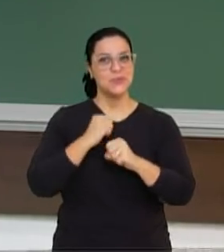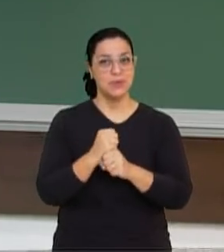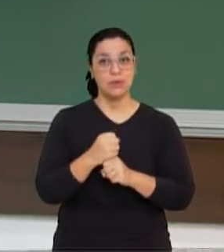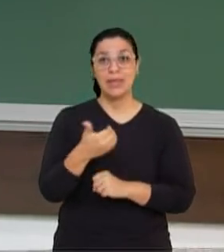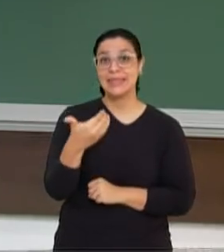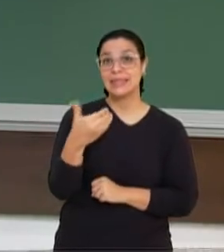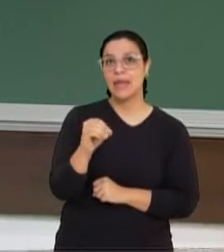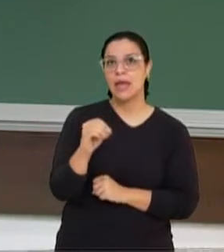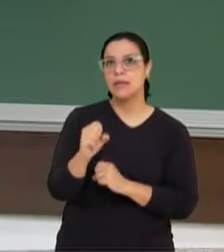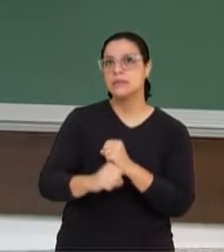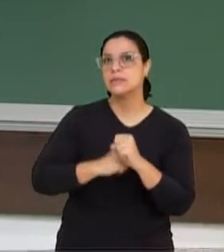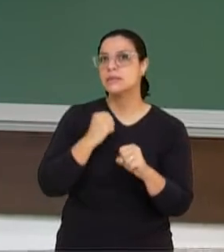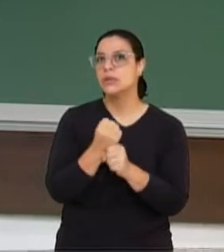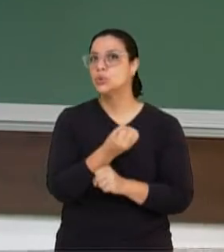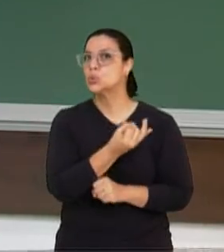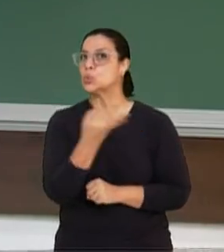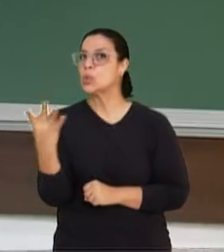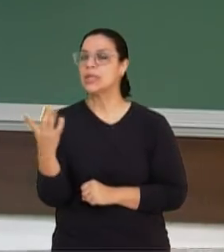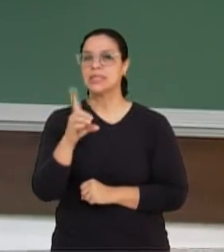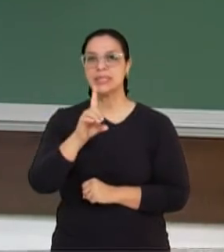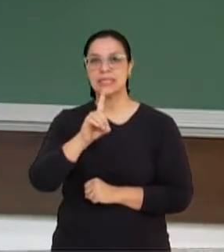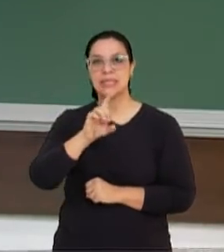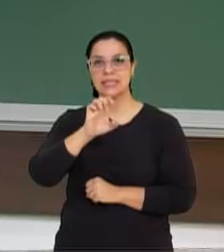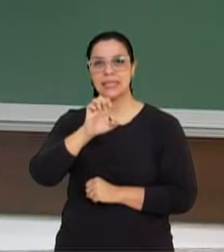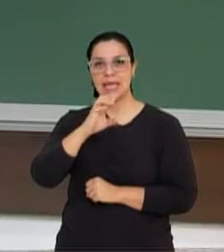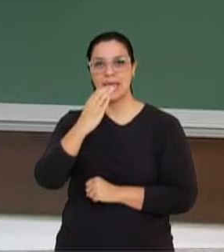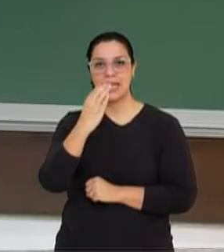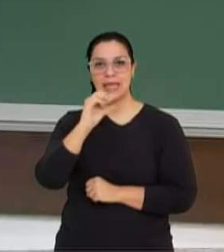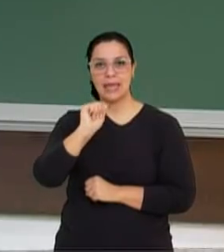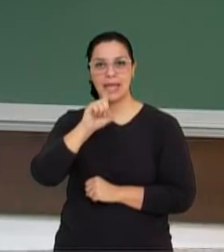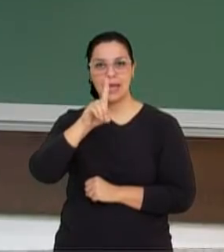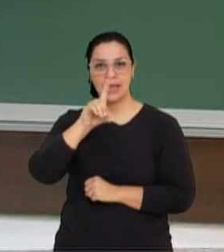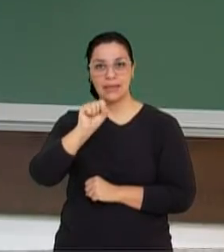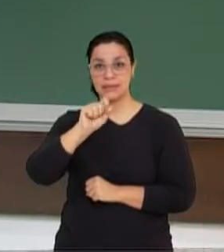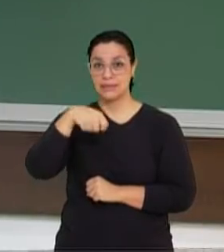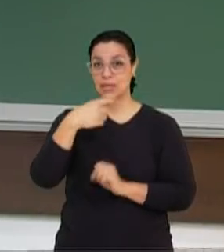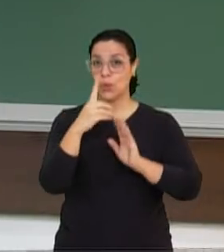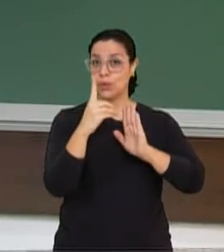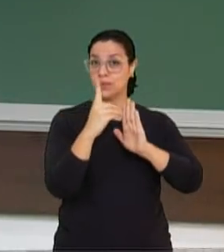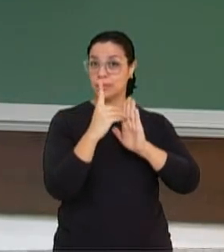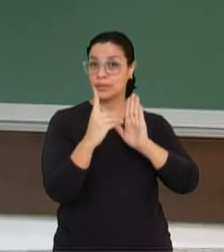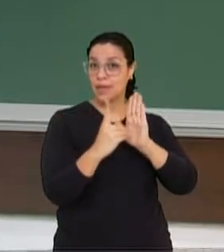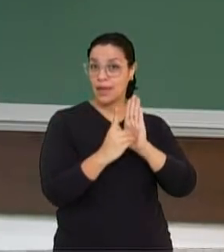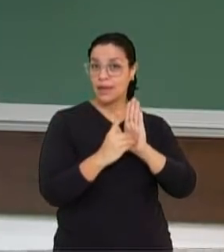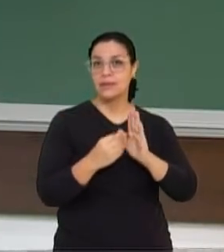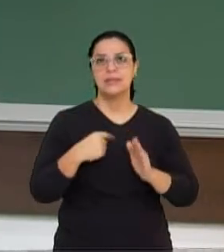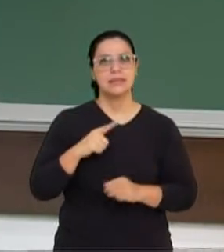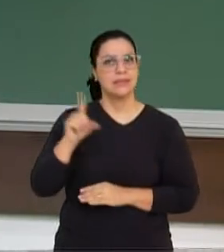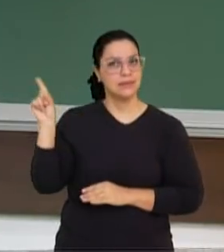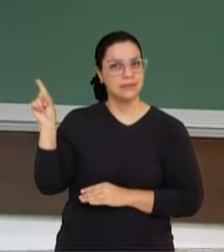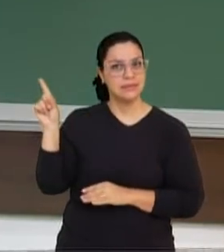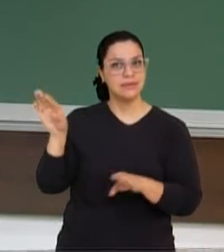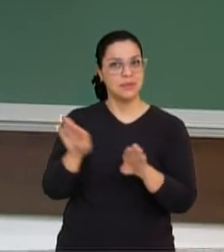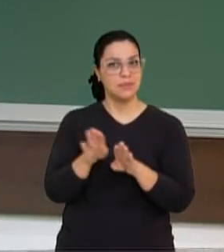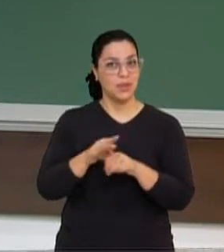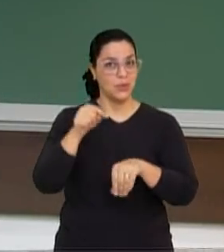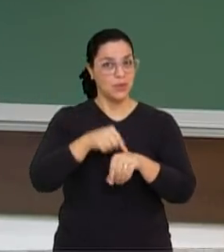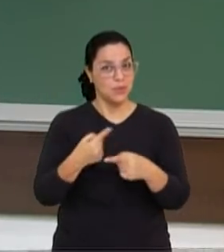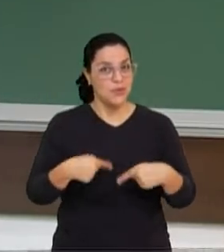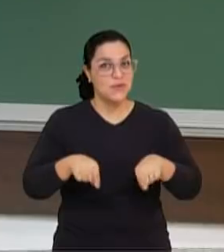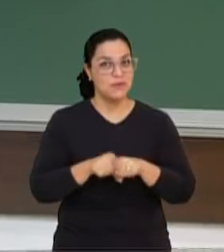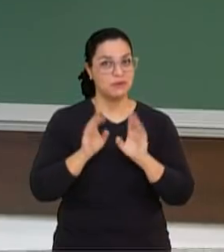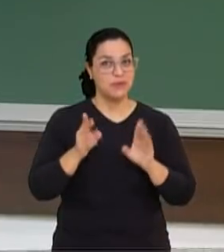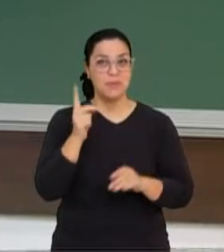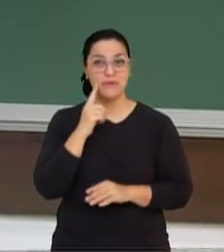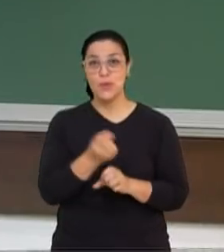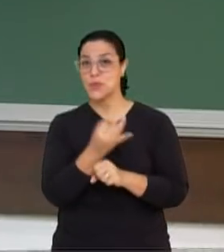anos equivalem a quantas décadas? Quantas décadas será que equivalem ali? Então, vou dar mais um tempinho para vocês e eu já retorno aqui para a